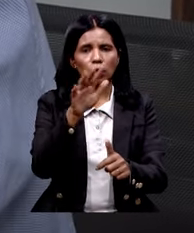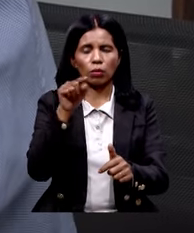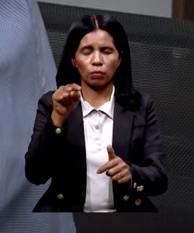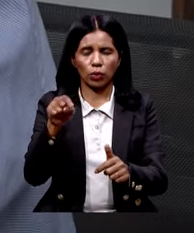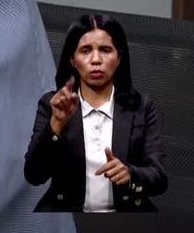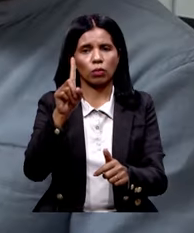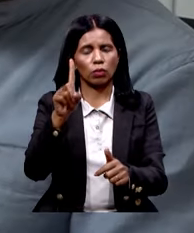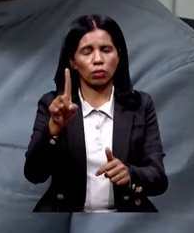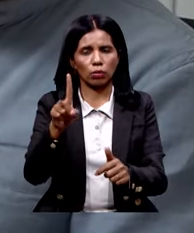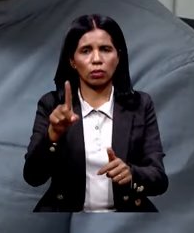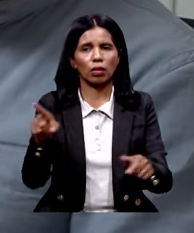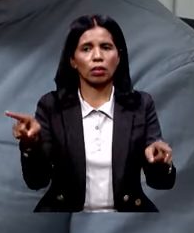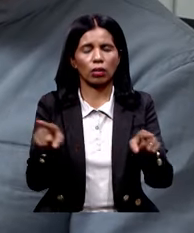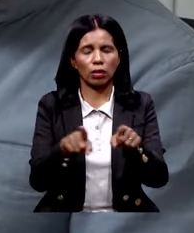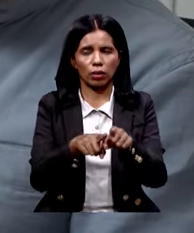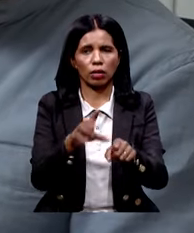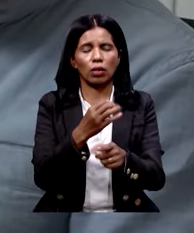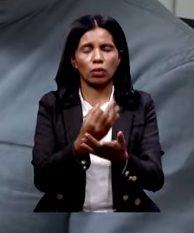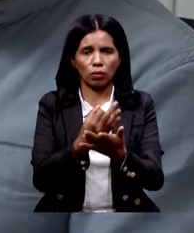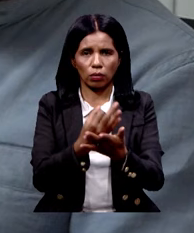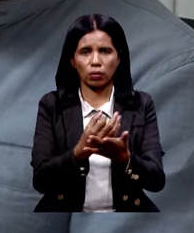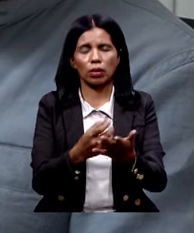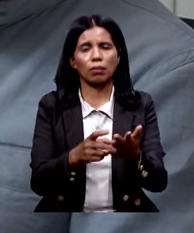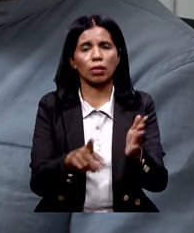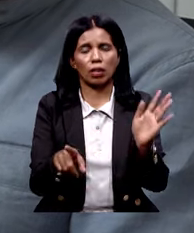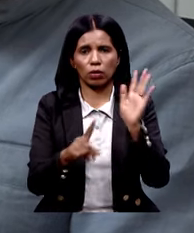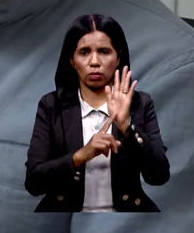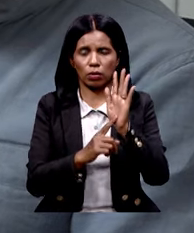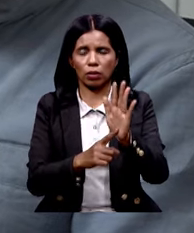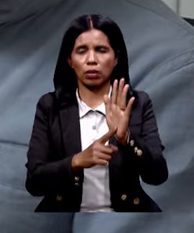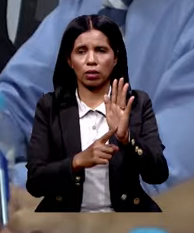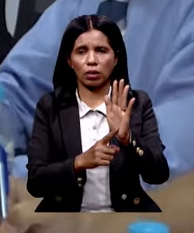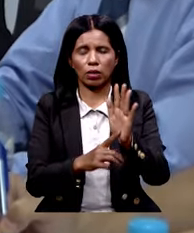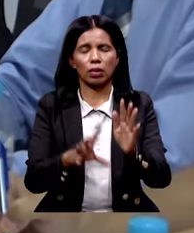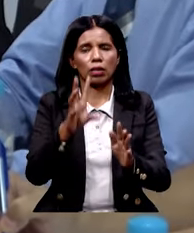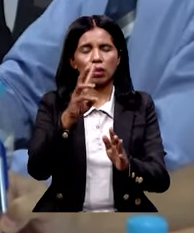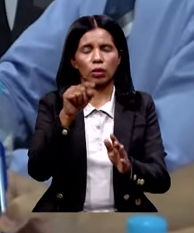5.1 enquanto retorno referência e a período ne marca